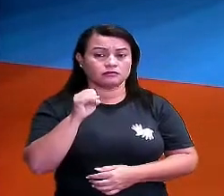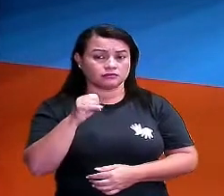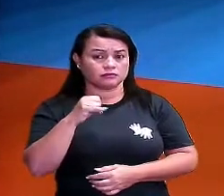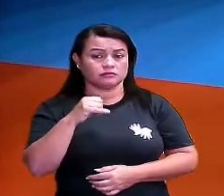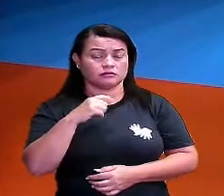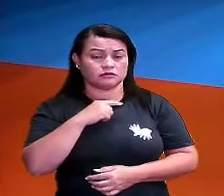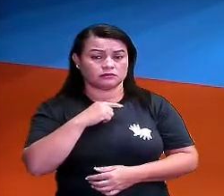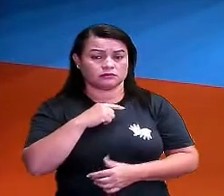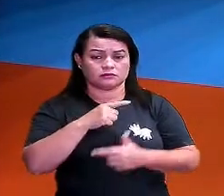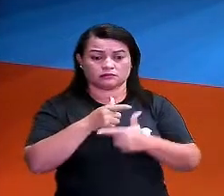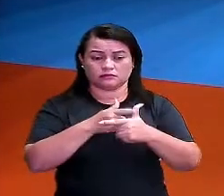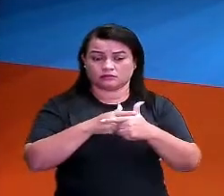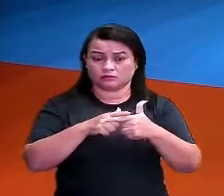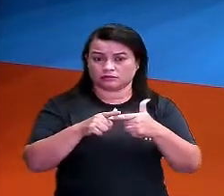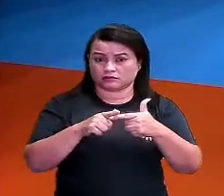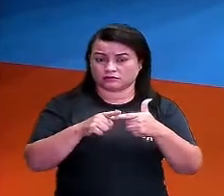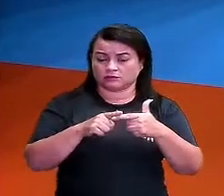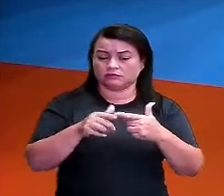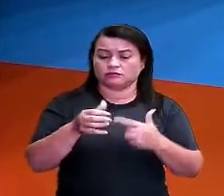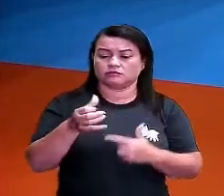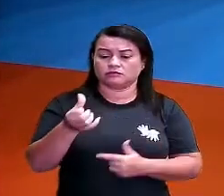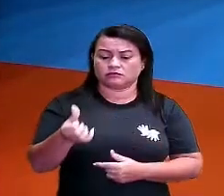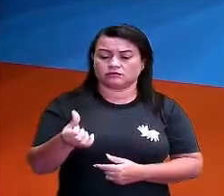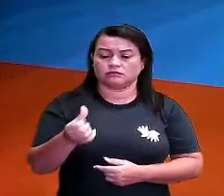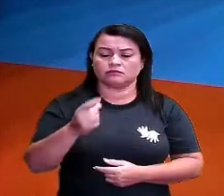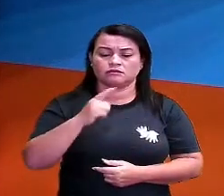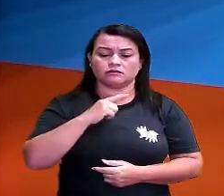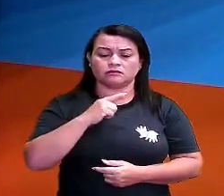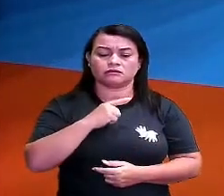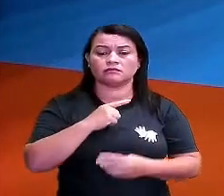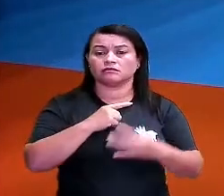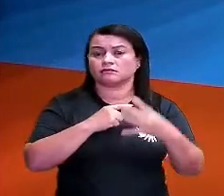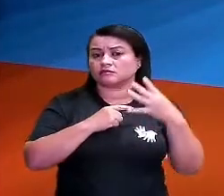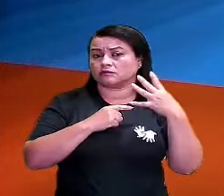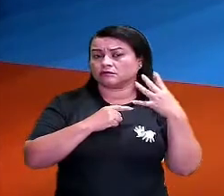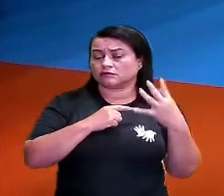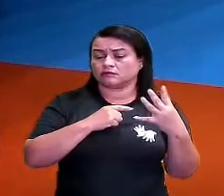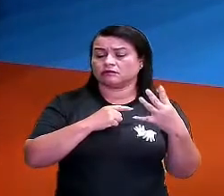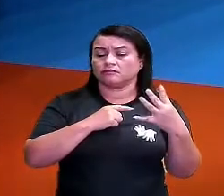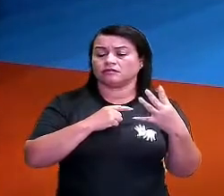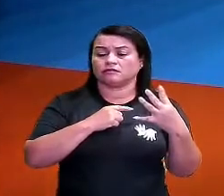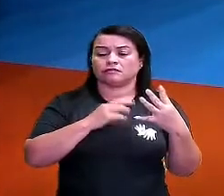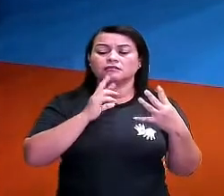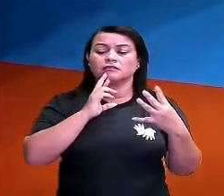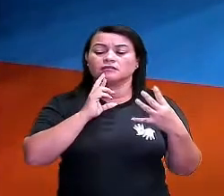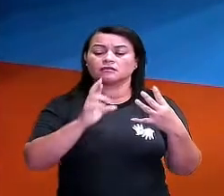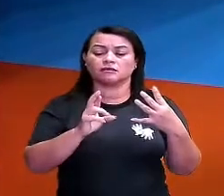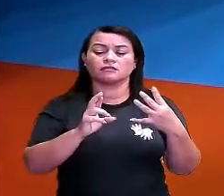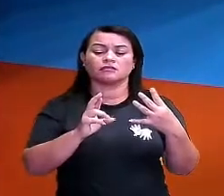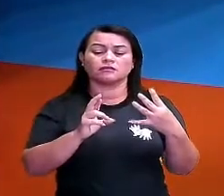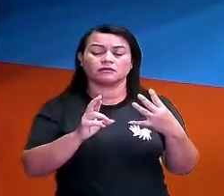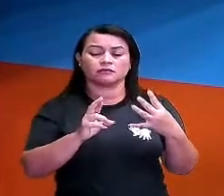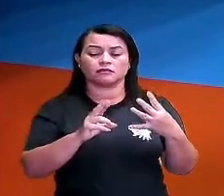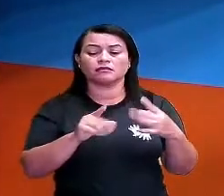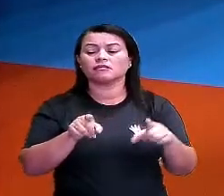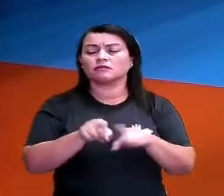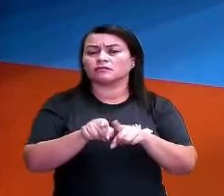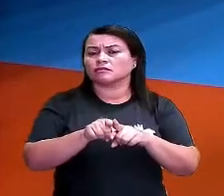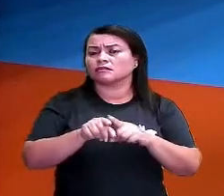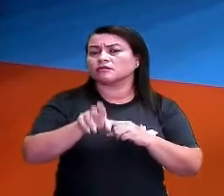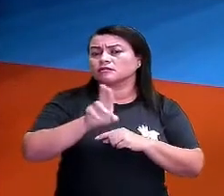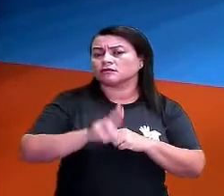ter 4 como quociente para o resultado dessa divisão, utilizando a